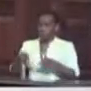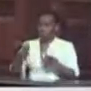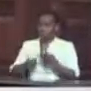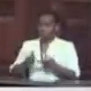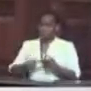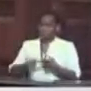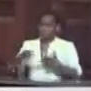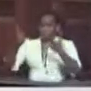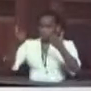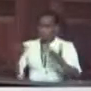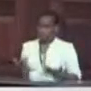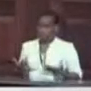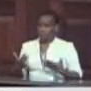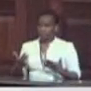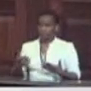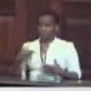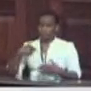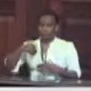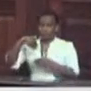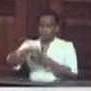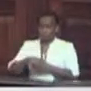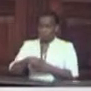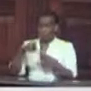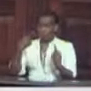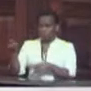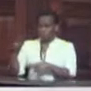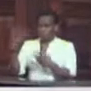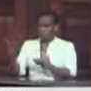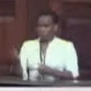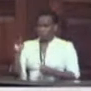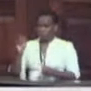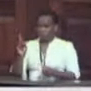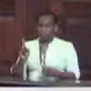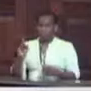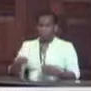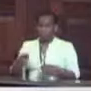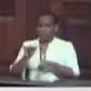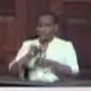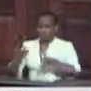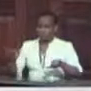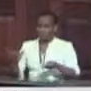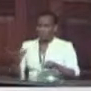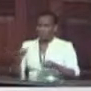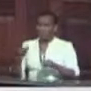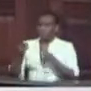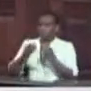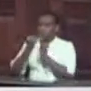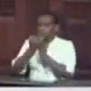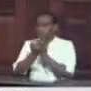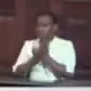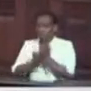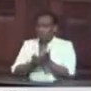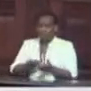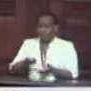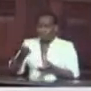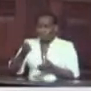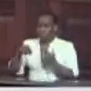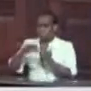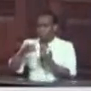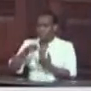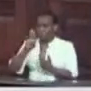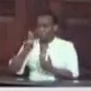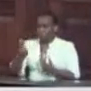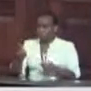declarar aqui o meu voto contrário à modificação dos critérios de concessão do bilhete único